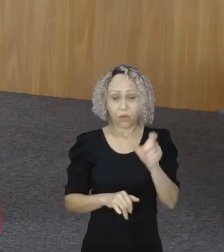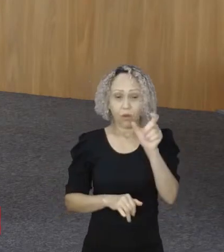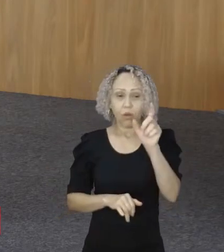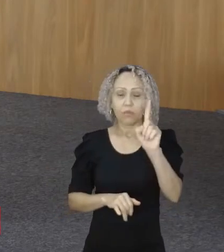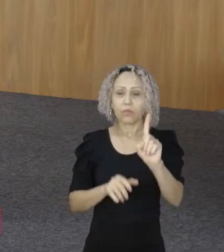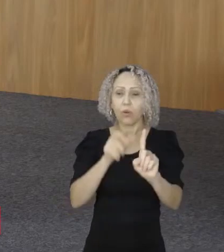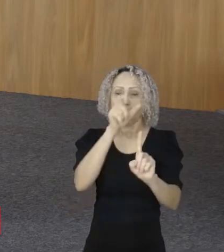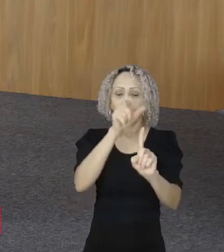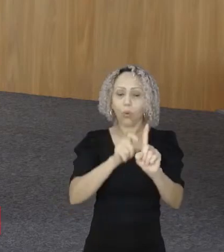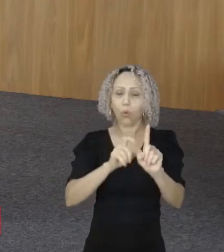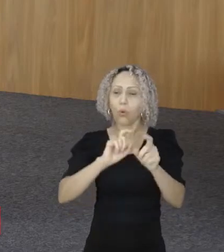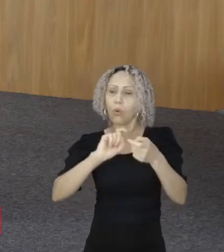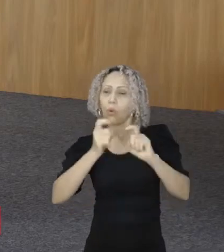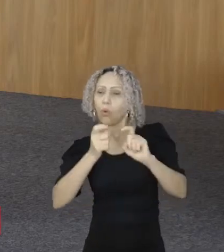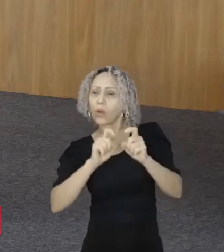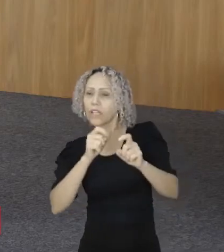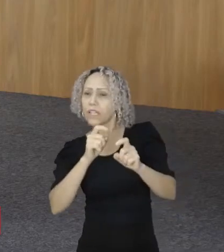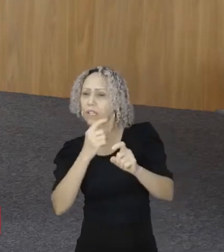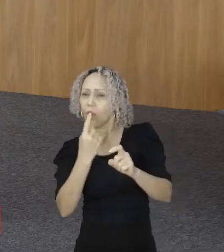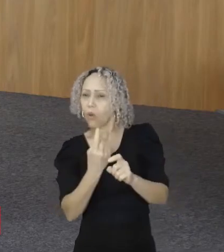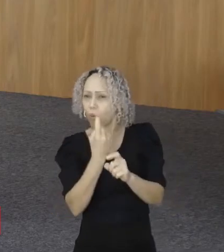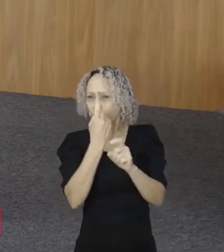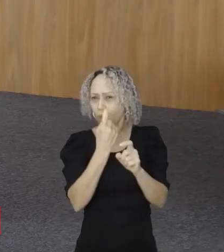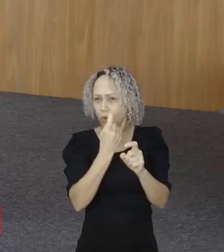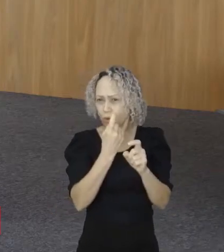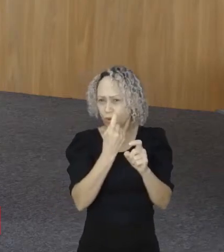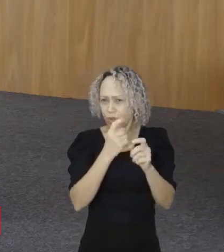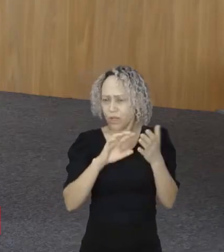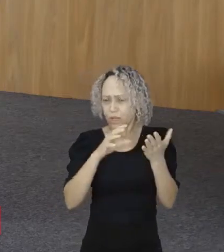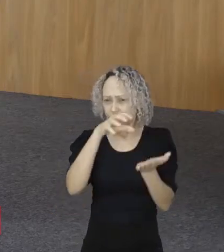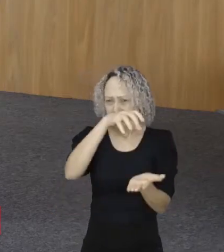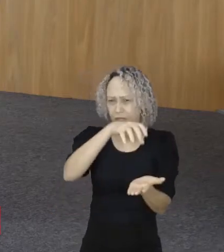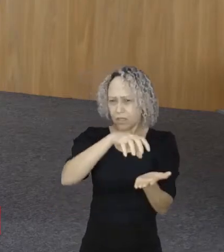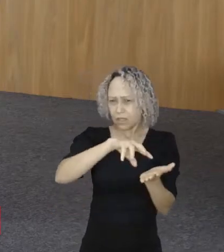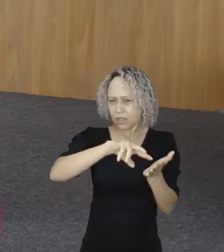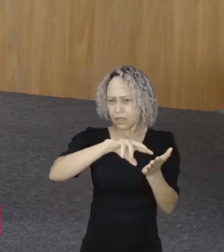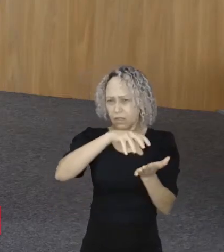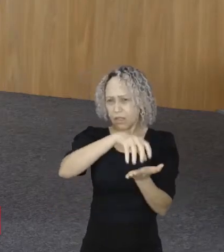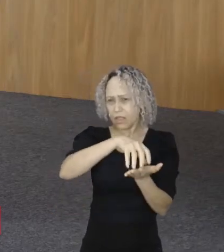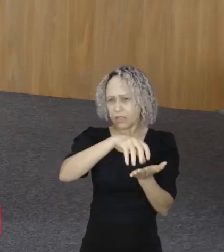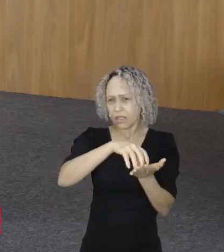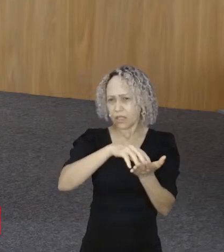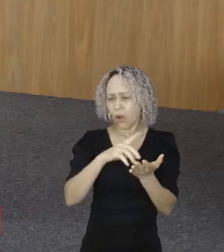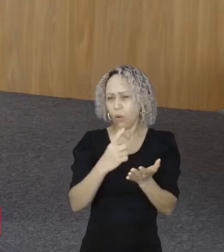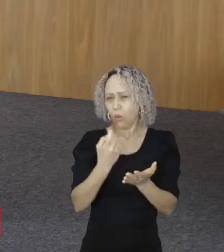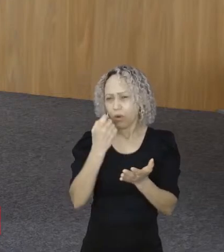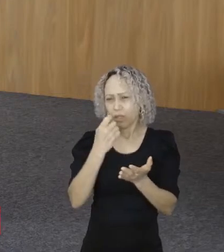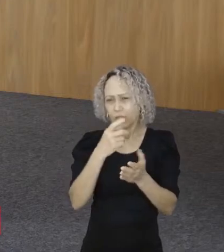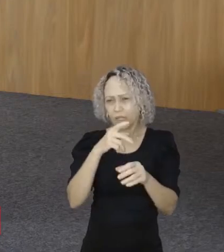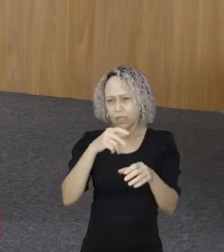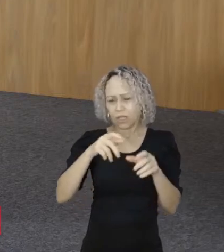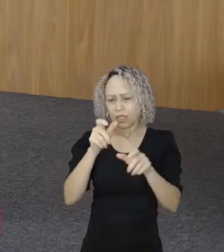Única dos Petroleiros, David Bacelar. Bom dia para você, David, tudo bem? Bom dia, tudo